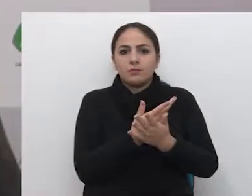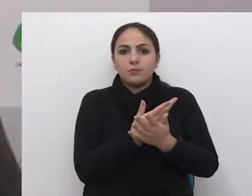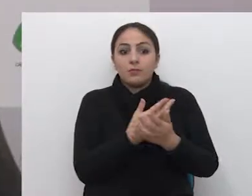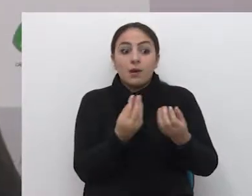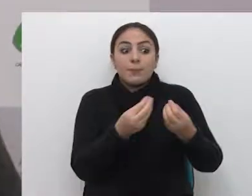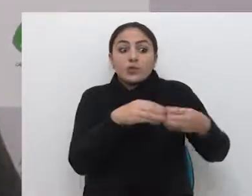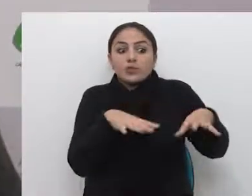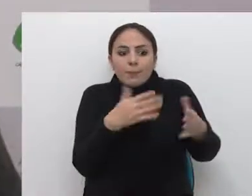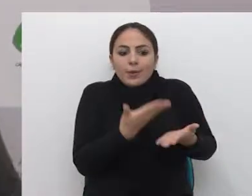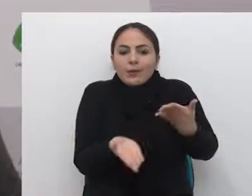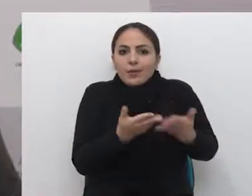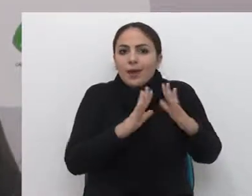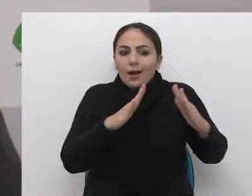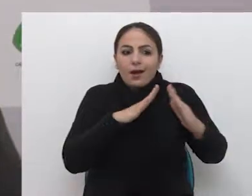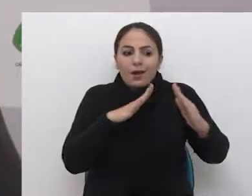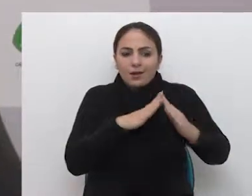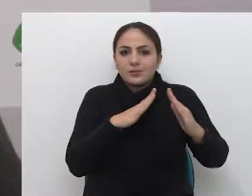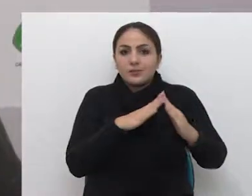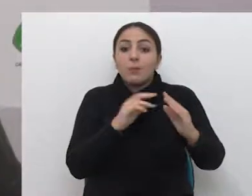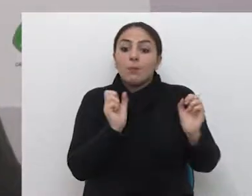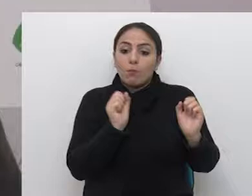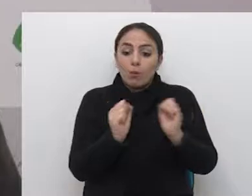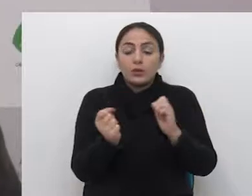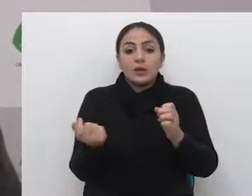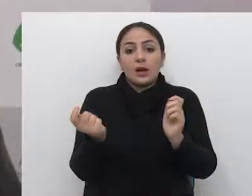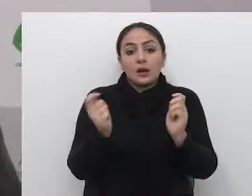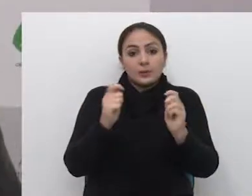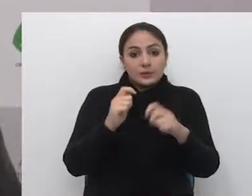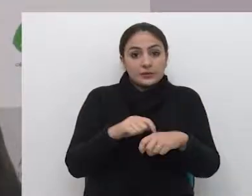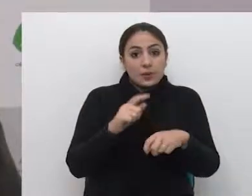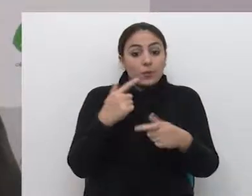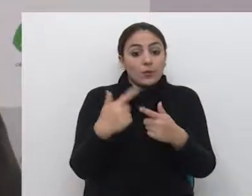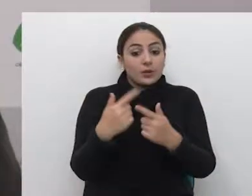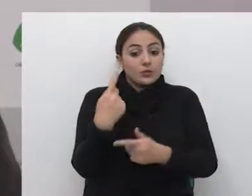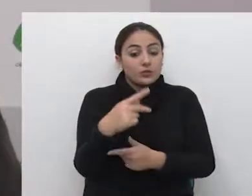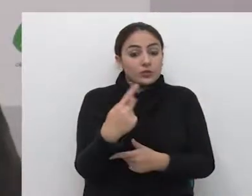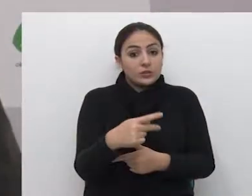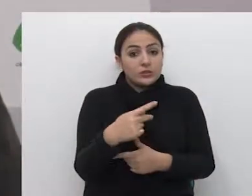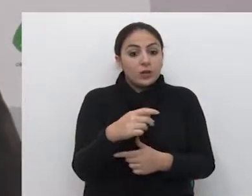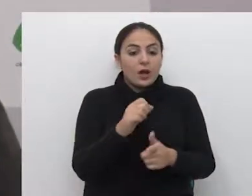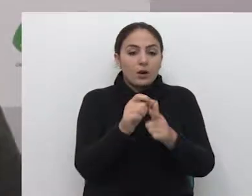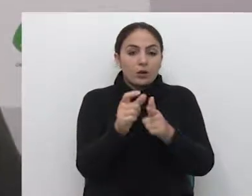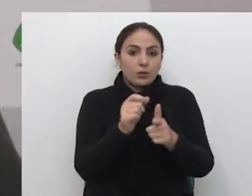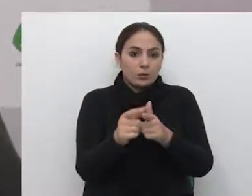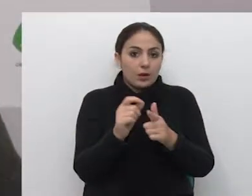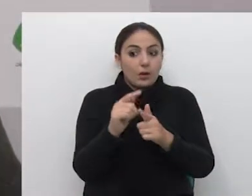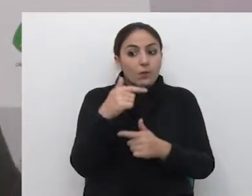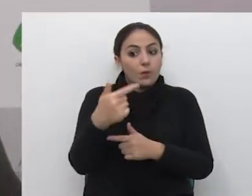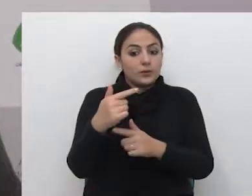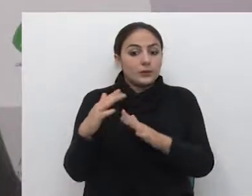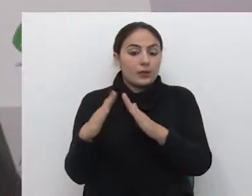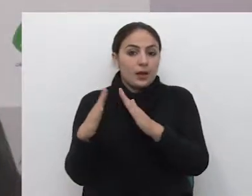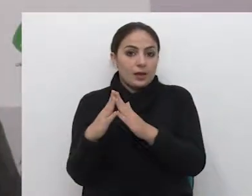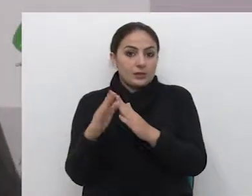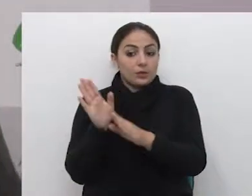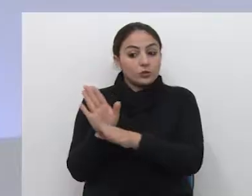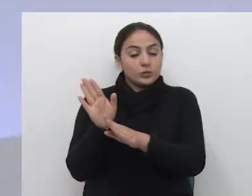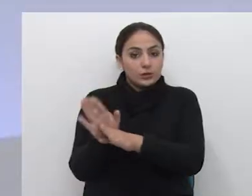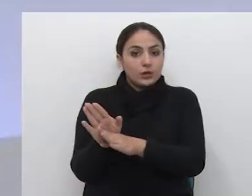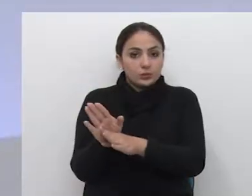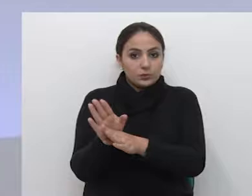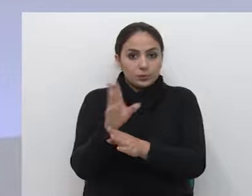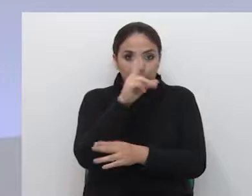elas percam a moradia, elas tenham a capacidade, por causa deste benefício, de virem a alugar um outro imóvel custeado aí pelo poder